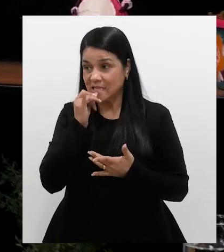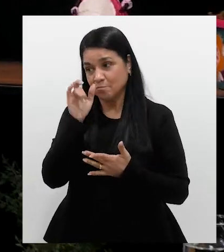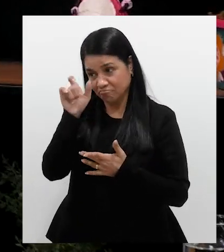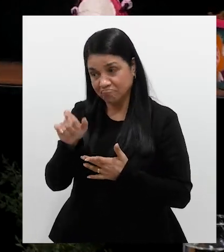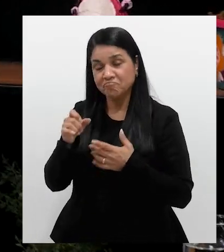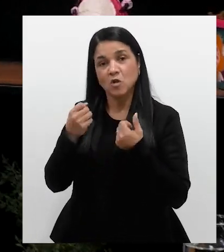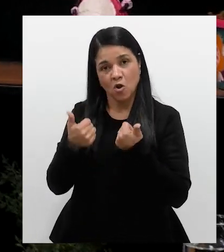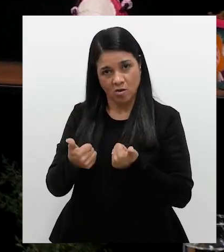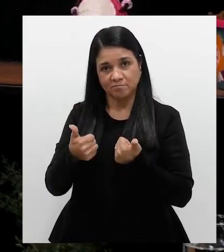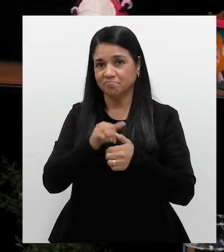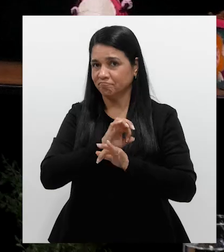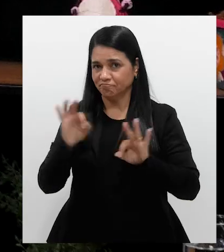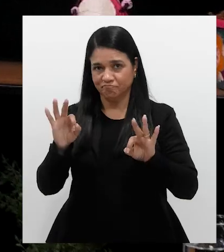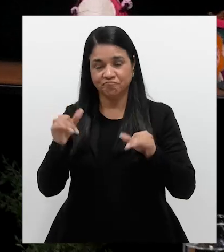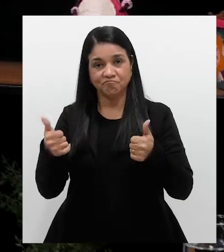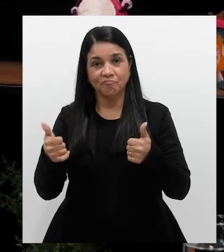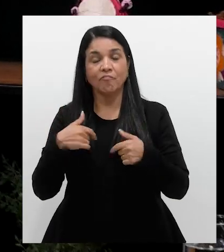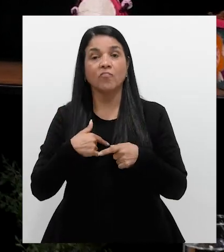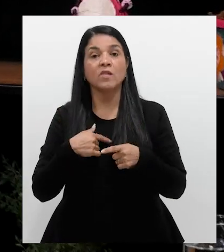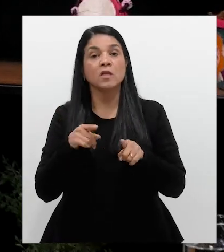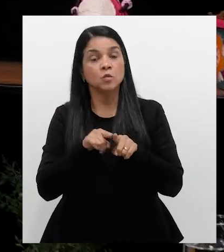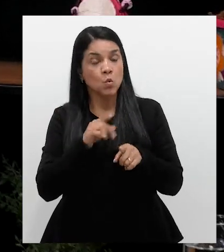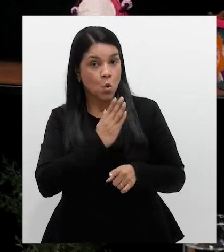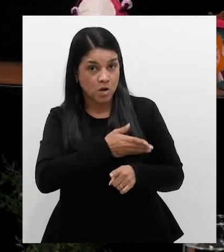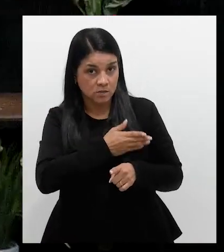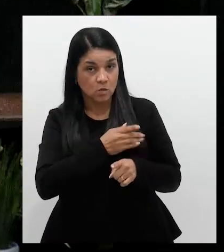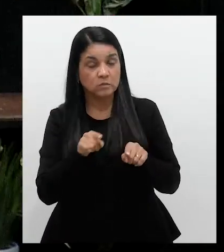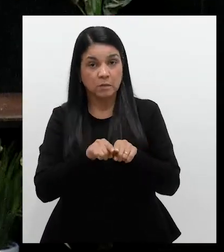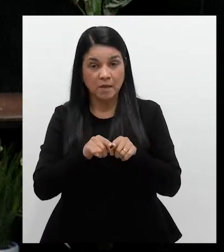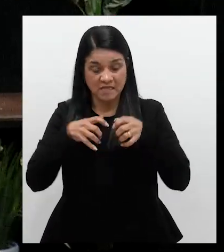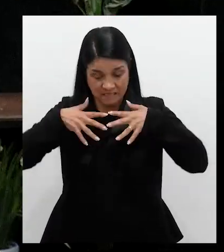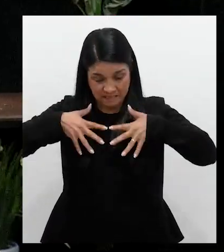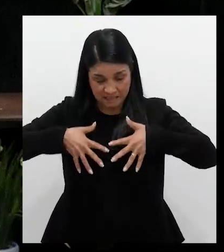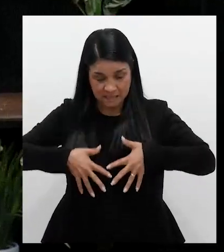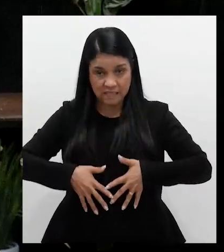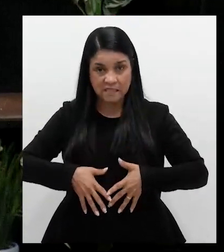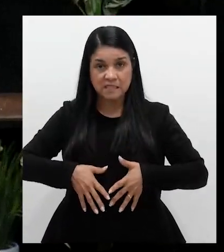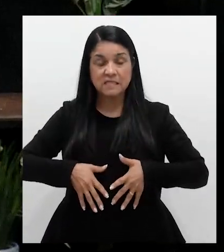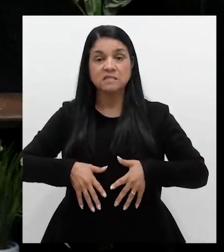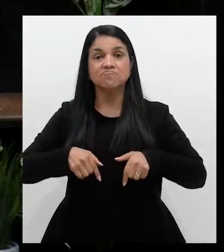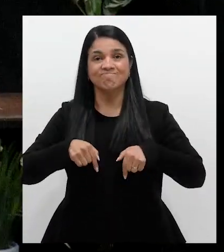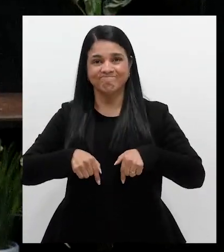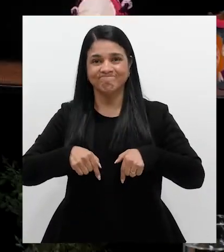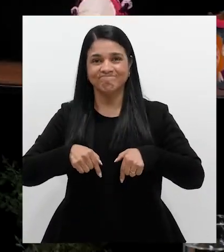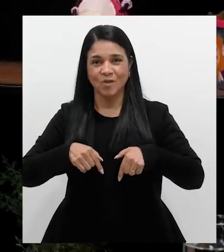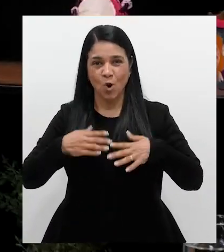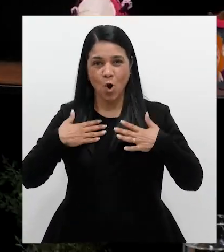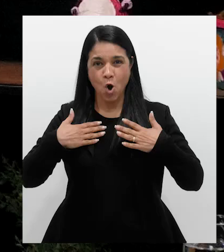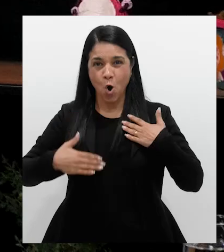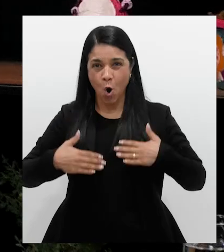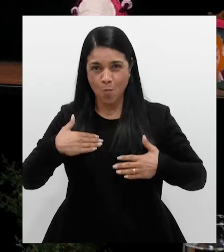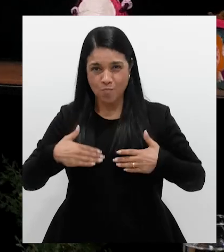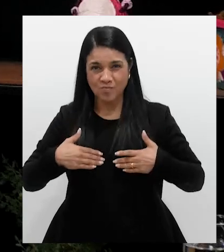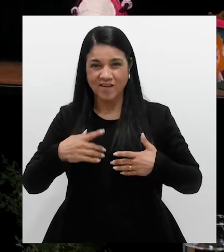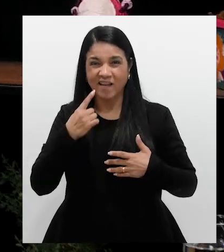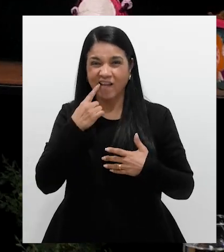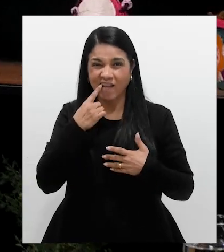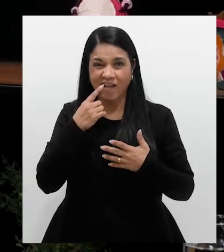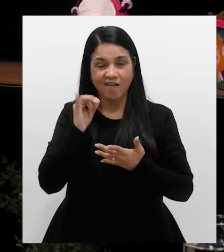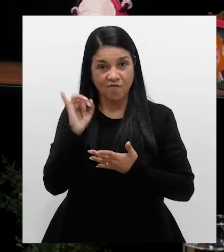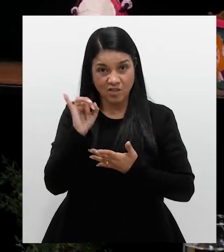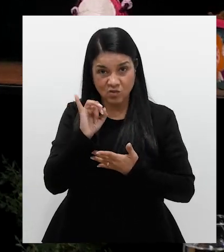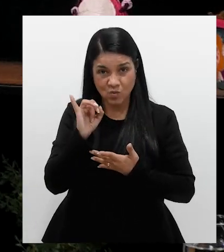que você bem usou. Então isso não só na questão do coração, mas na questão sistêmica, uma pessoa com um elemento dentário, com